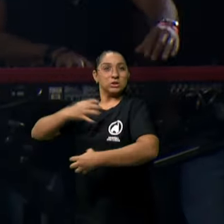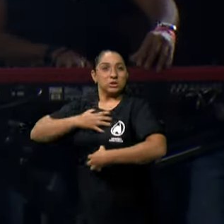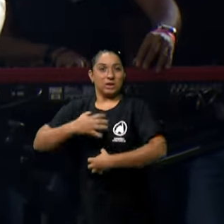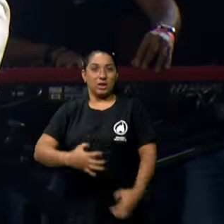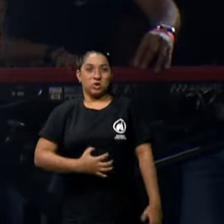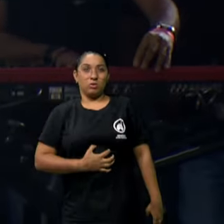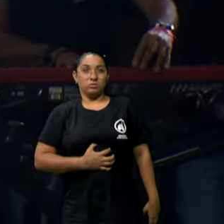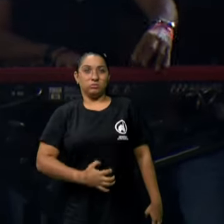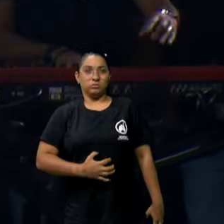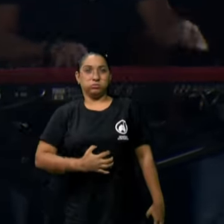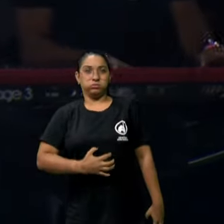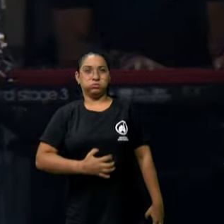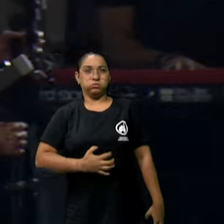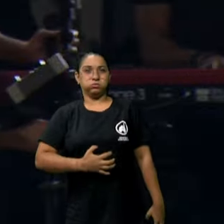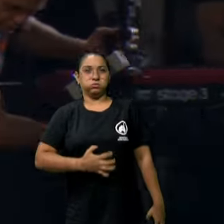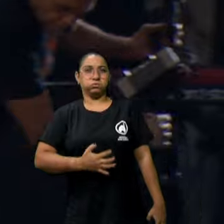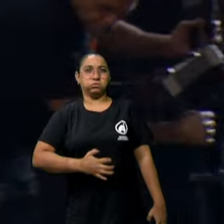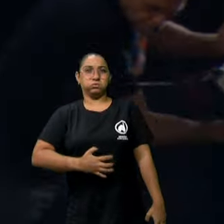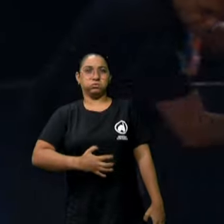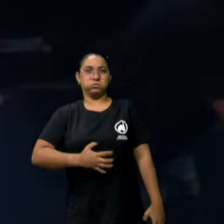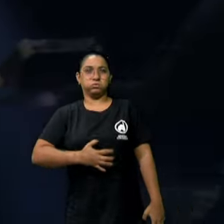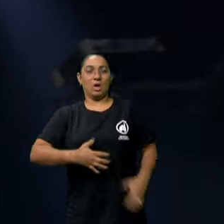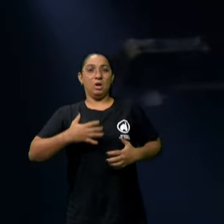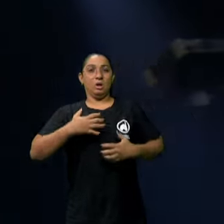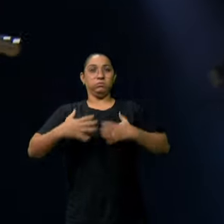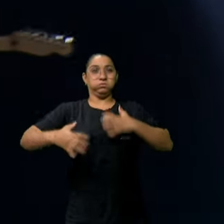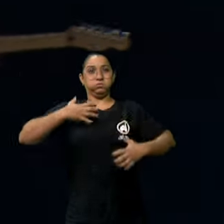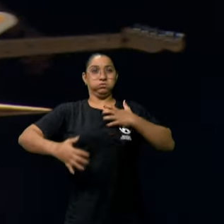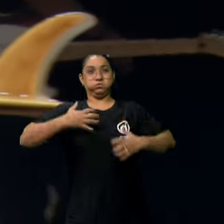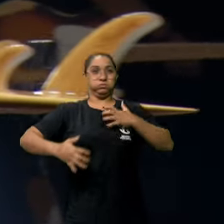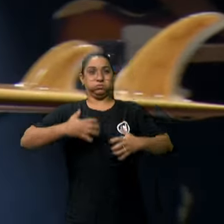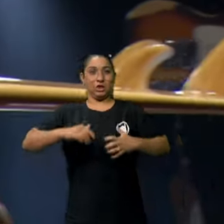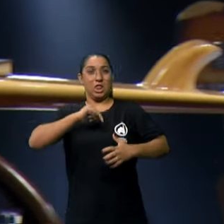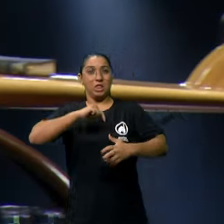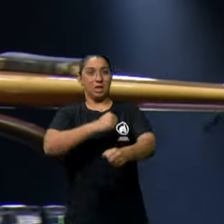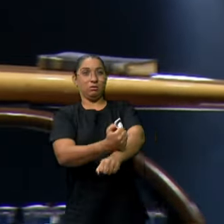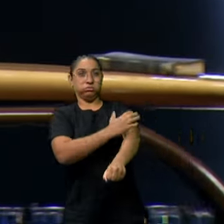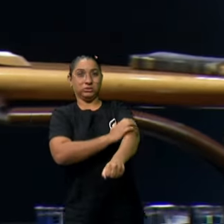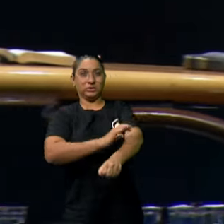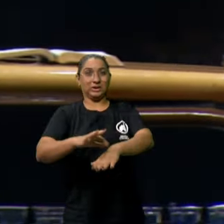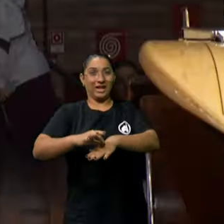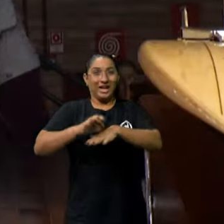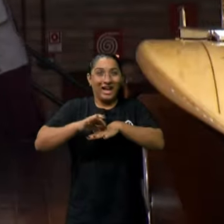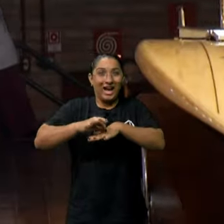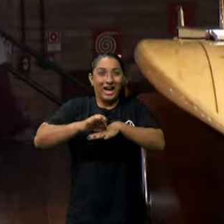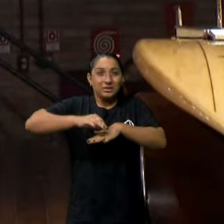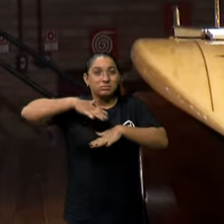raro não tem que encarnar aí homens e mulheres que vão sentir as carreiras